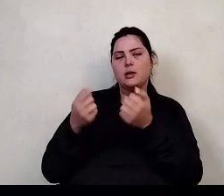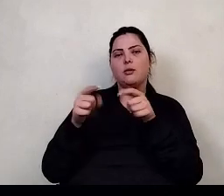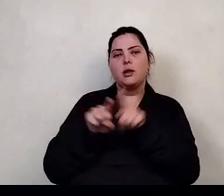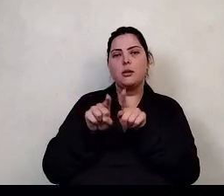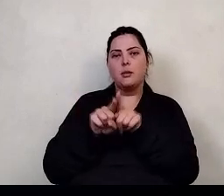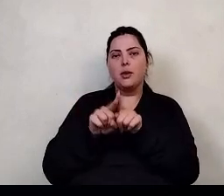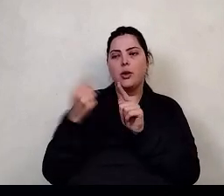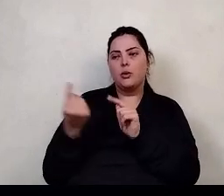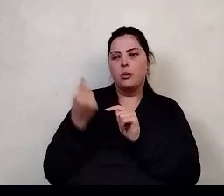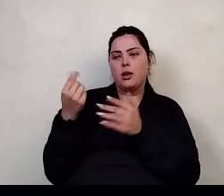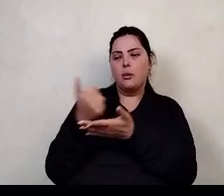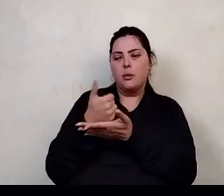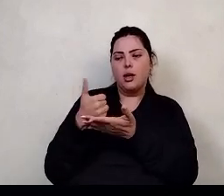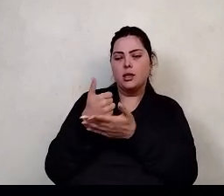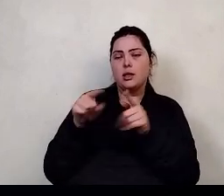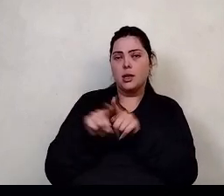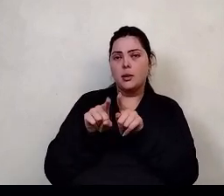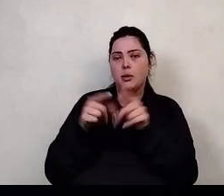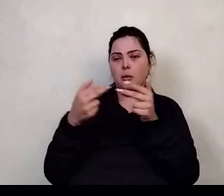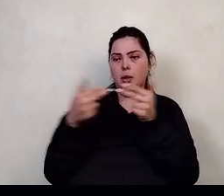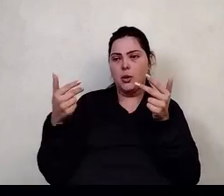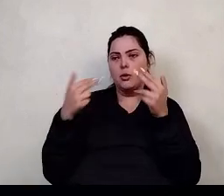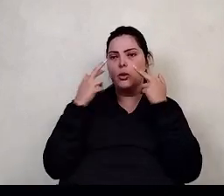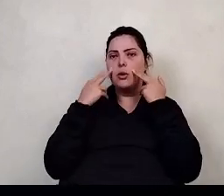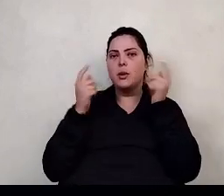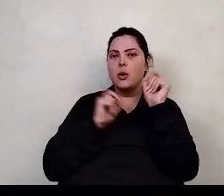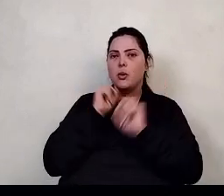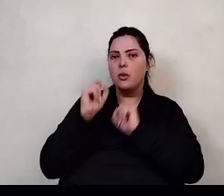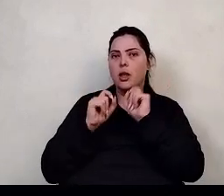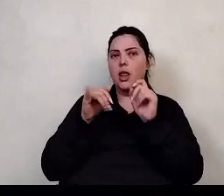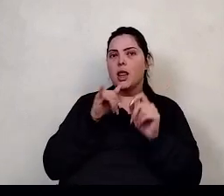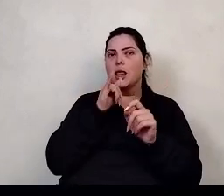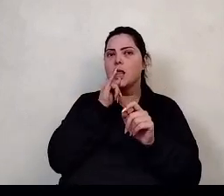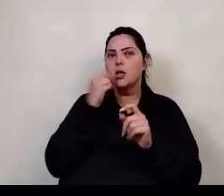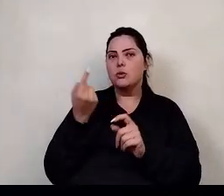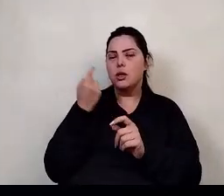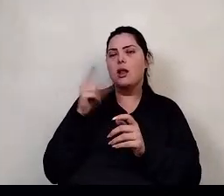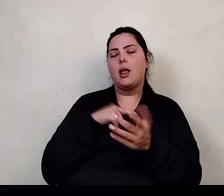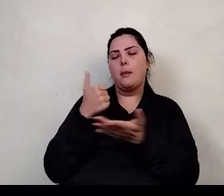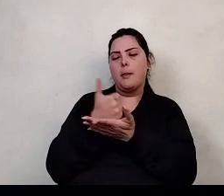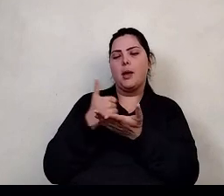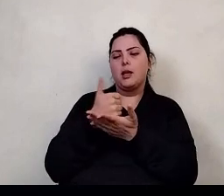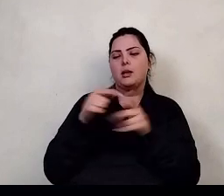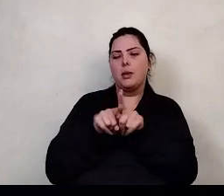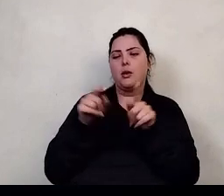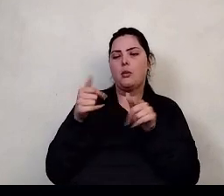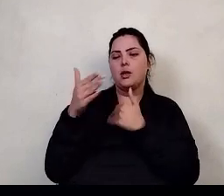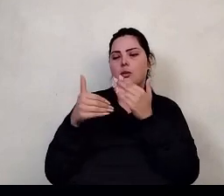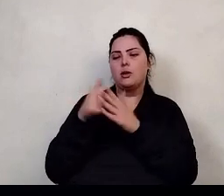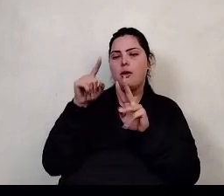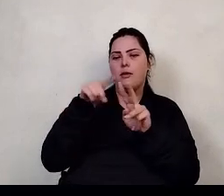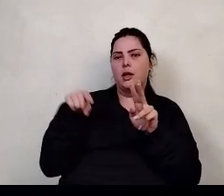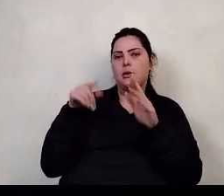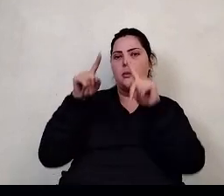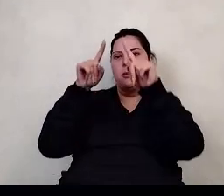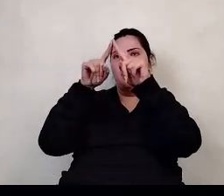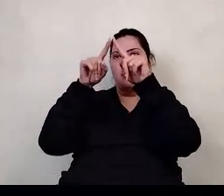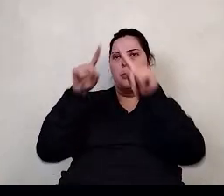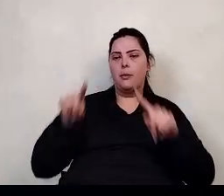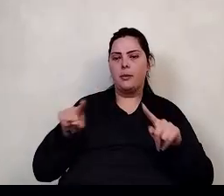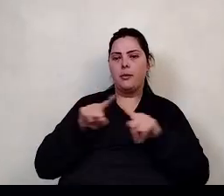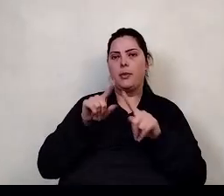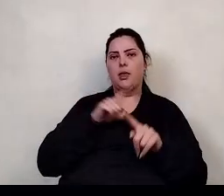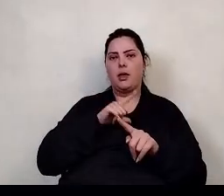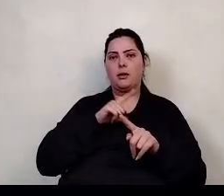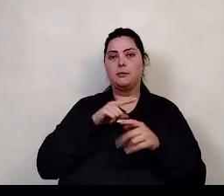base. Uma coisa comum é que, normalmente, o teste unitário está na base de quase todas as variações de pirâmides que a gente tem. E aí, normalmente,